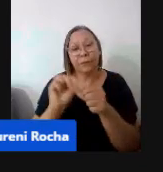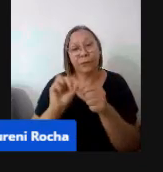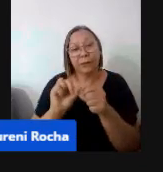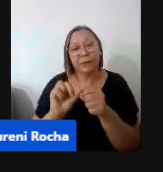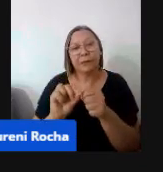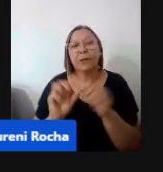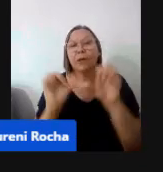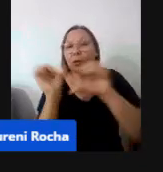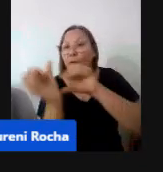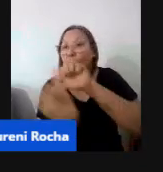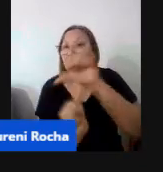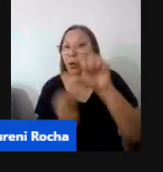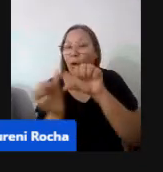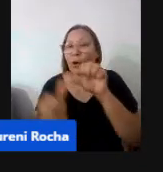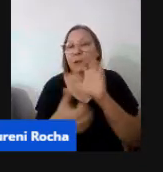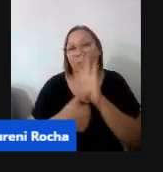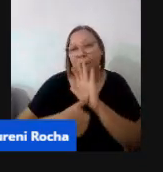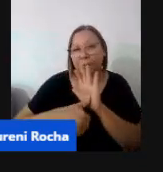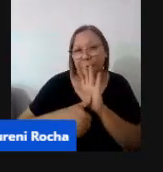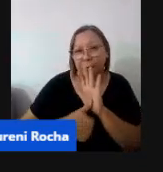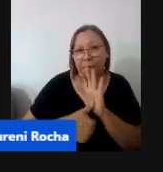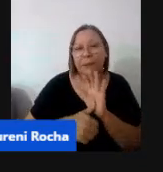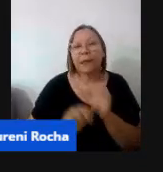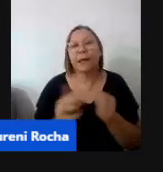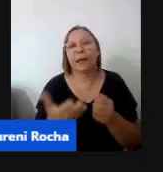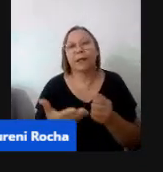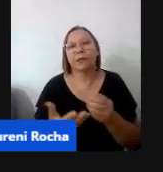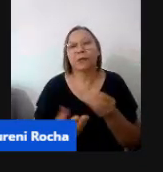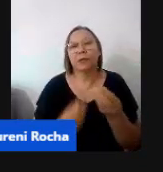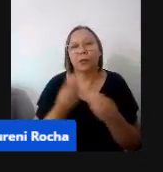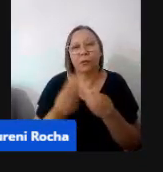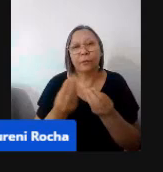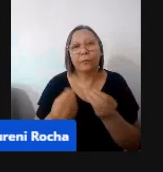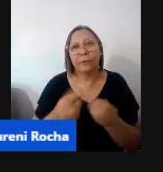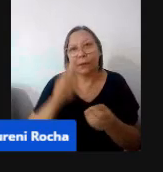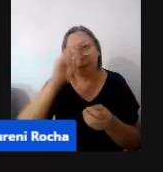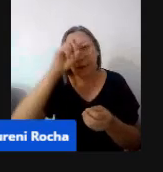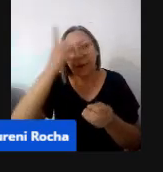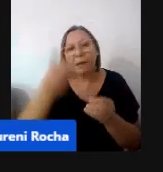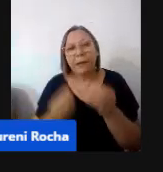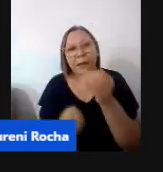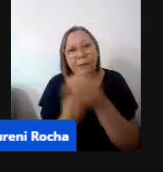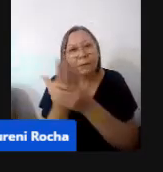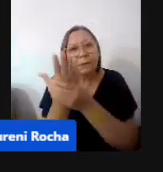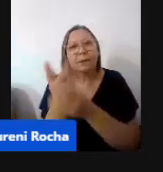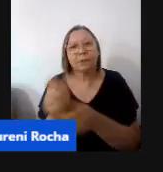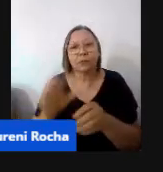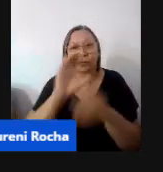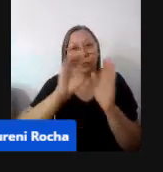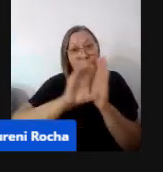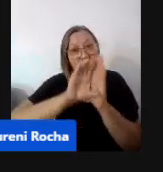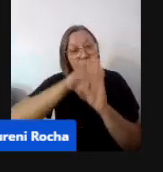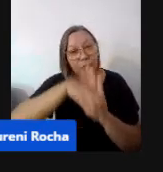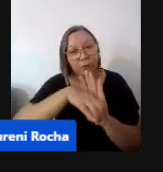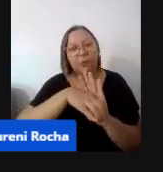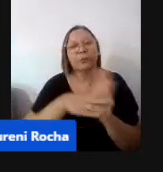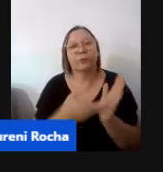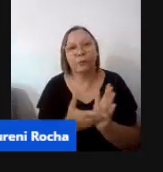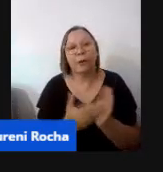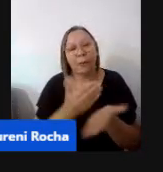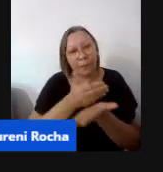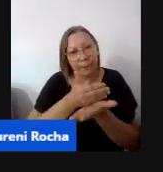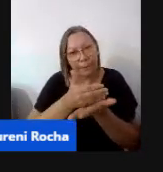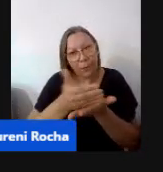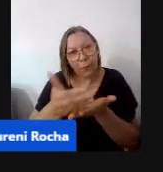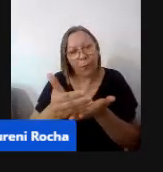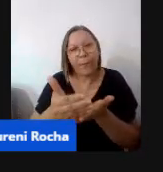com algumas questões que fazem parte da minha criação de conteúdo. Então, você pode começar com os templates, eles são ótimos, e com o